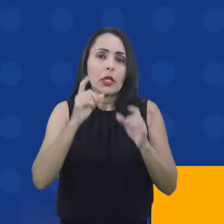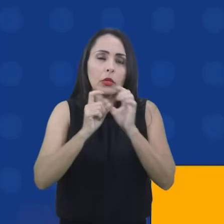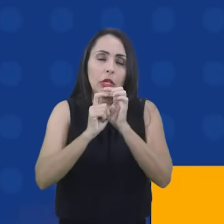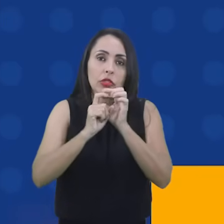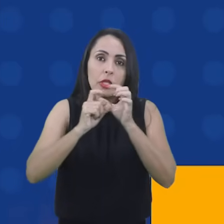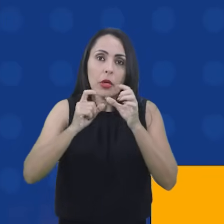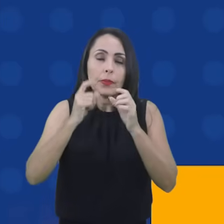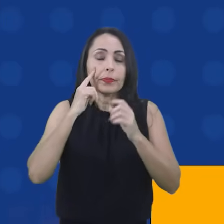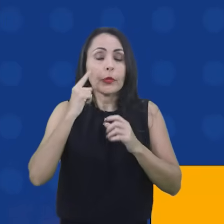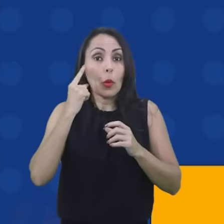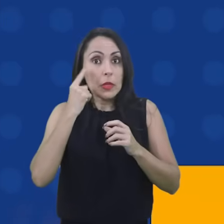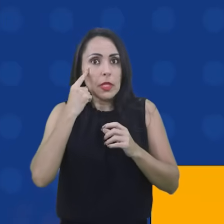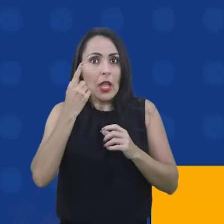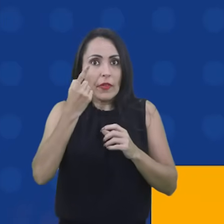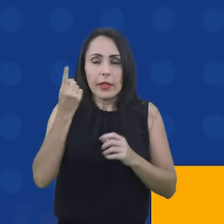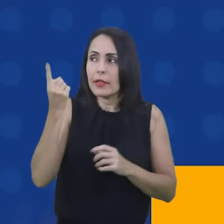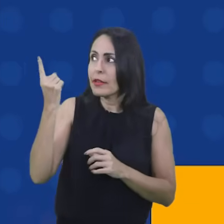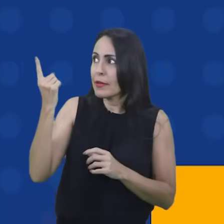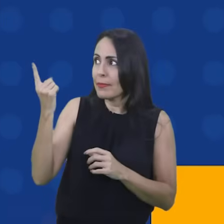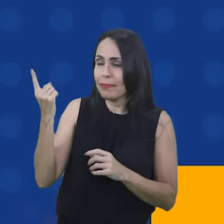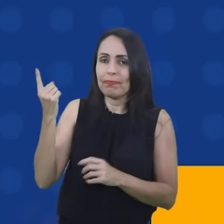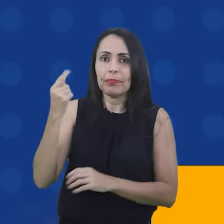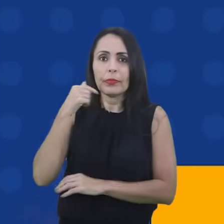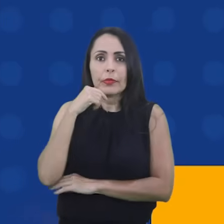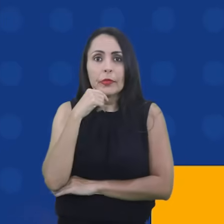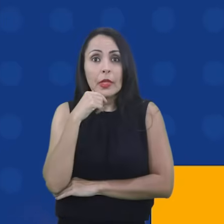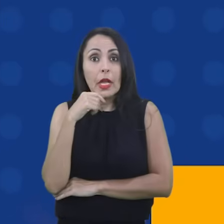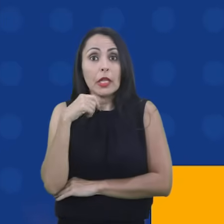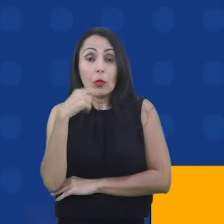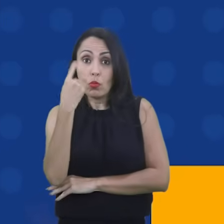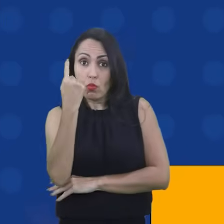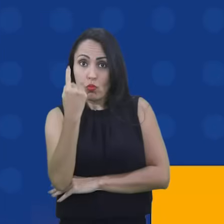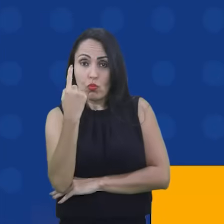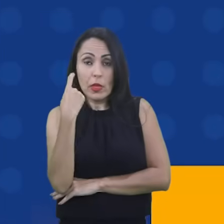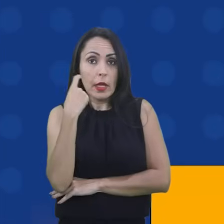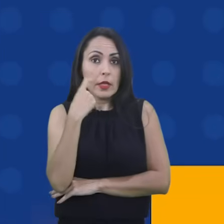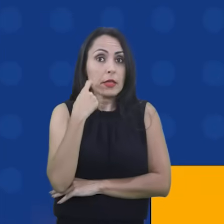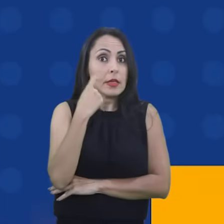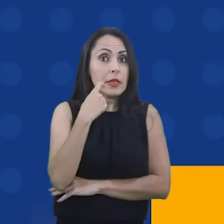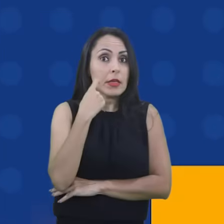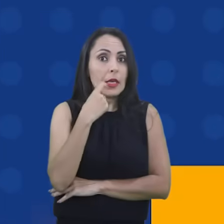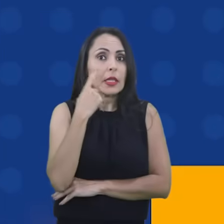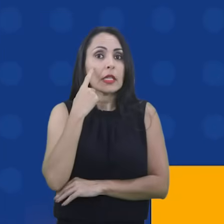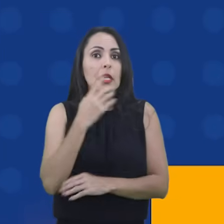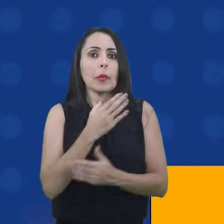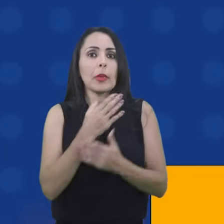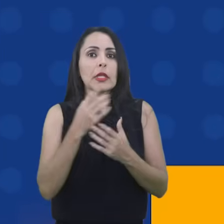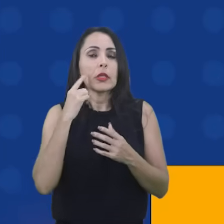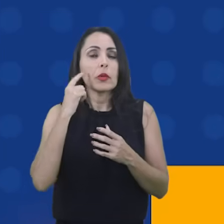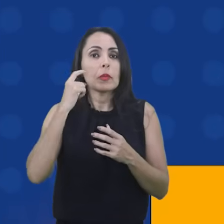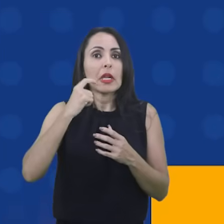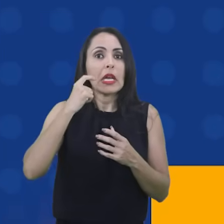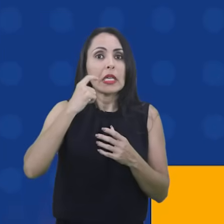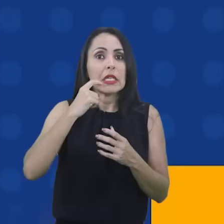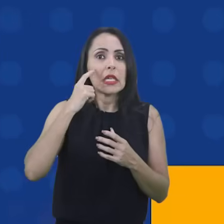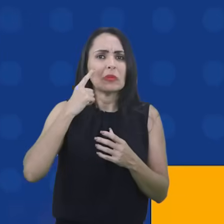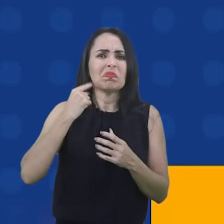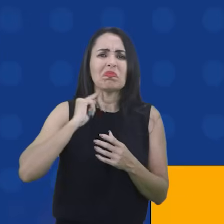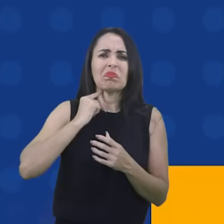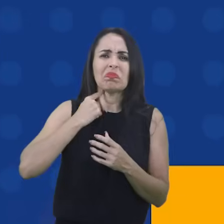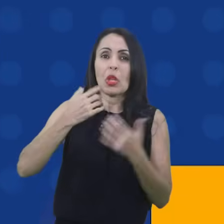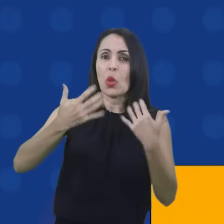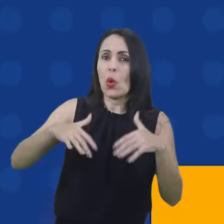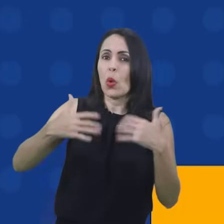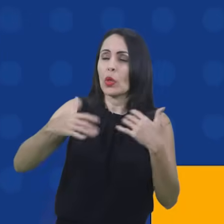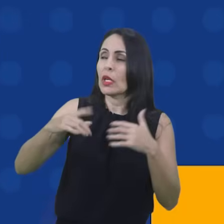cárie. Observe aí nessa imagem inferior que vocês têm um dente, né, que está sendo aí acometido por uma cárie, né, na parte mais